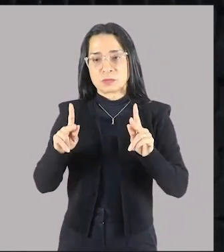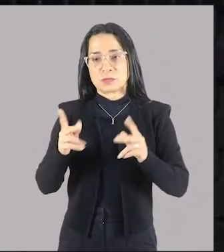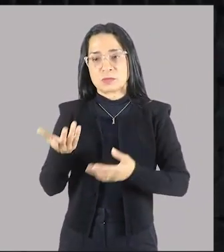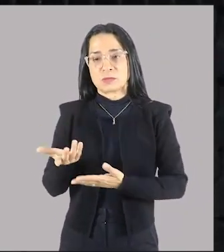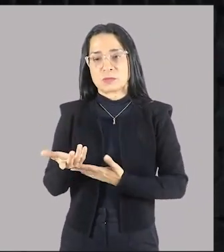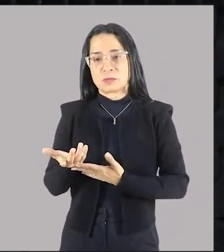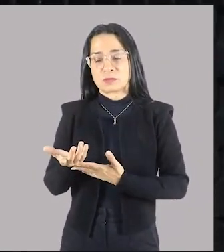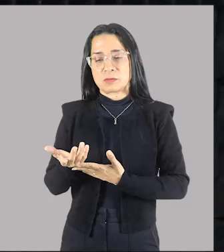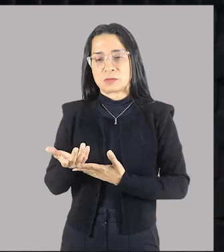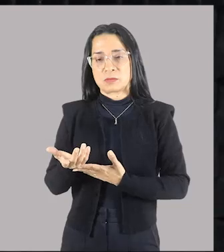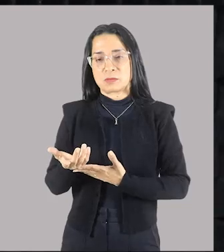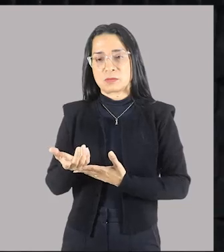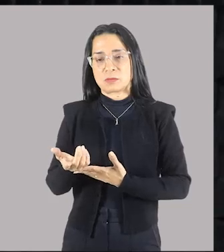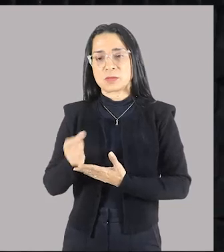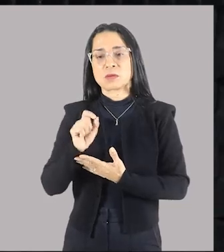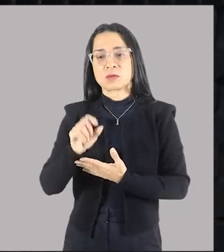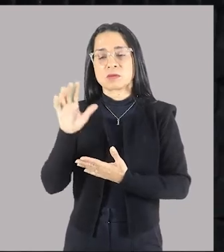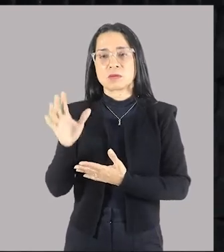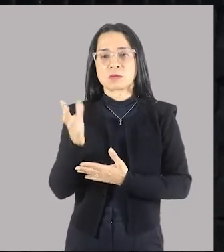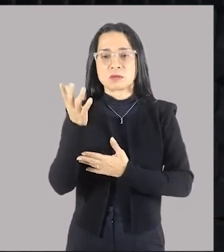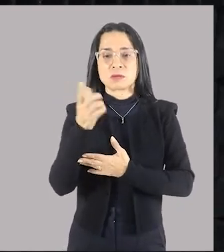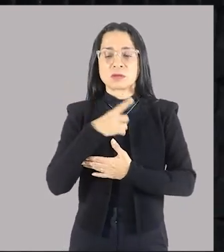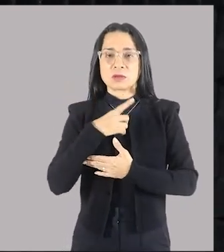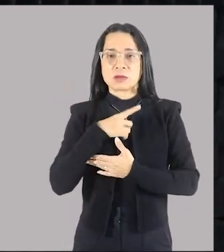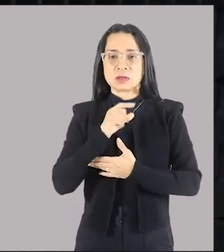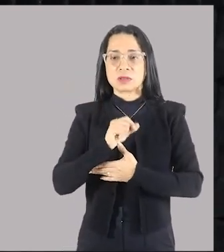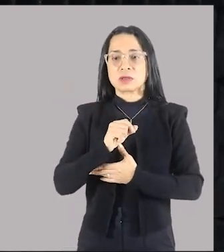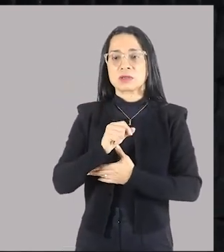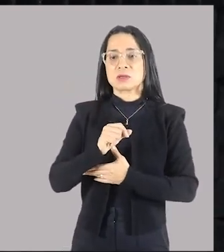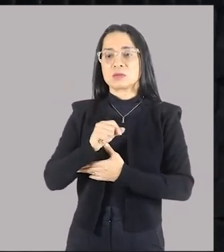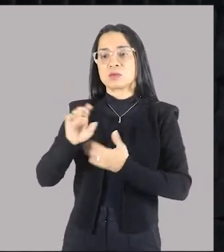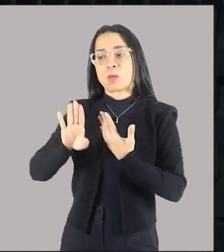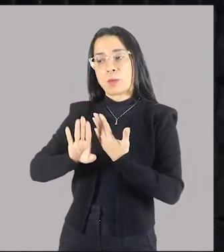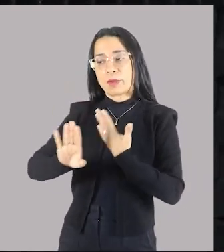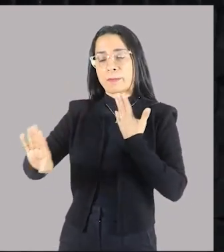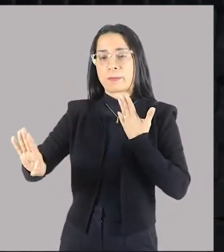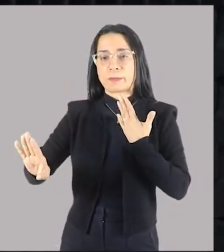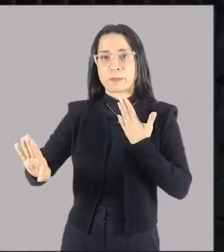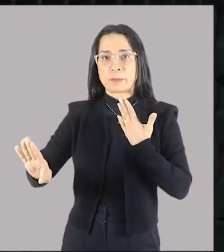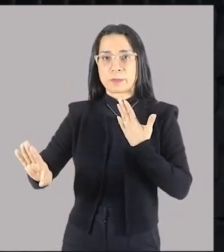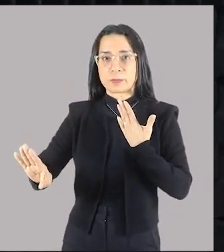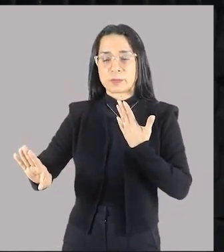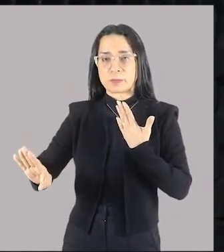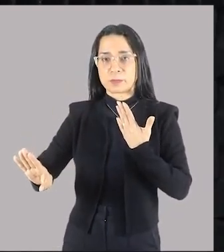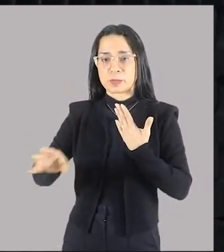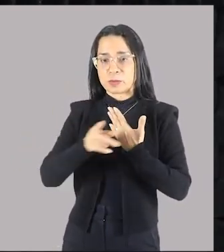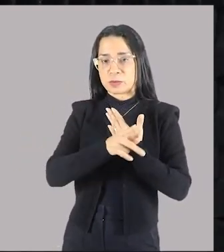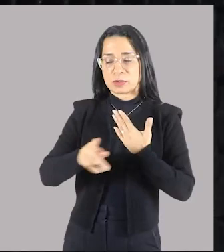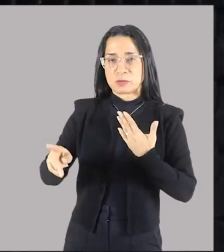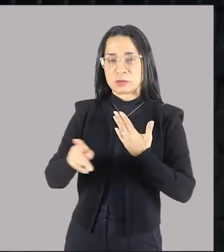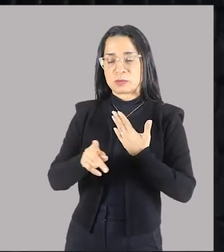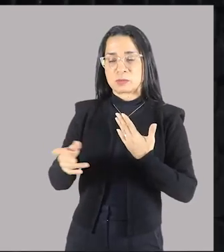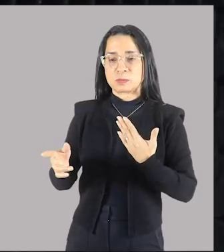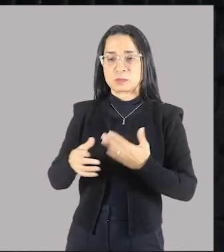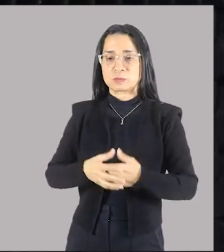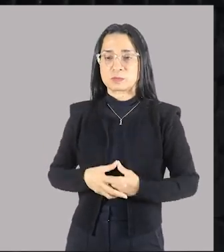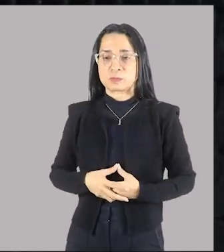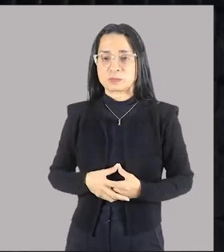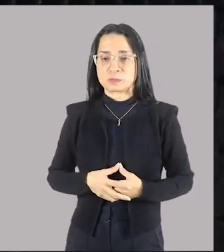que ocorre? Nós teremos o impeachment do presidente. O presidente vai ser impeachmentado em